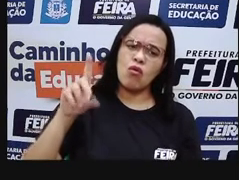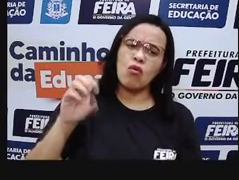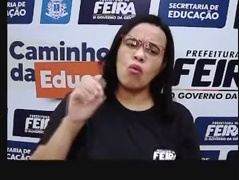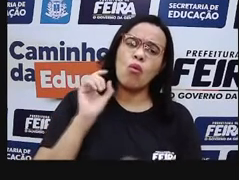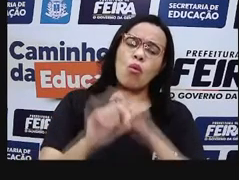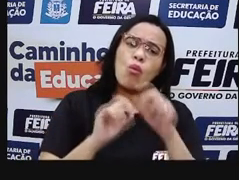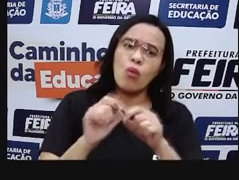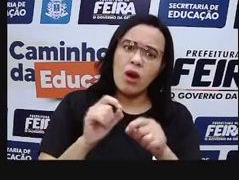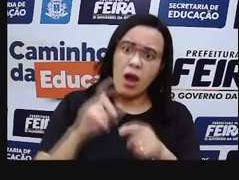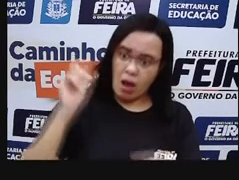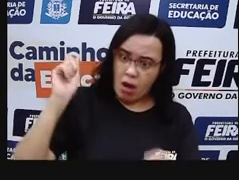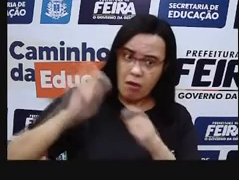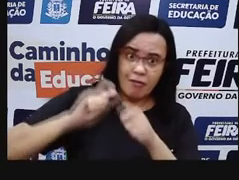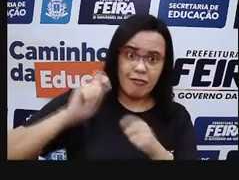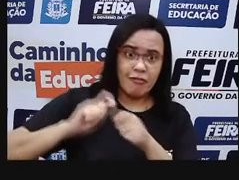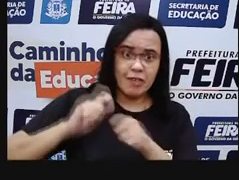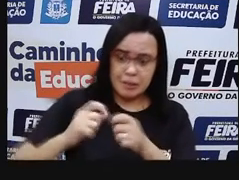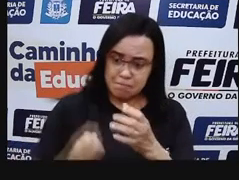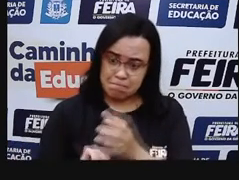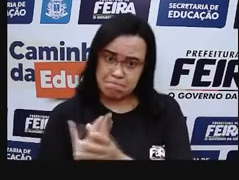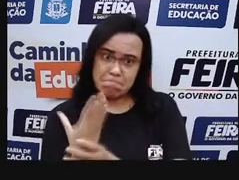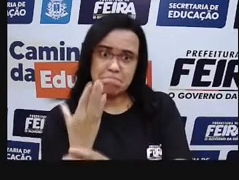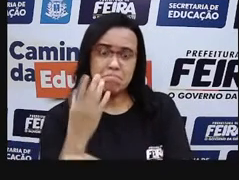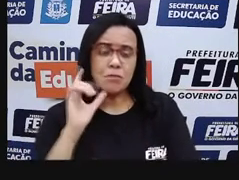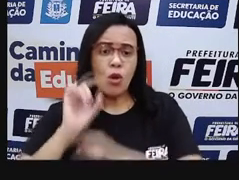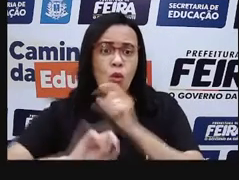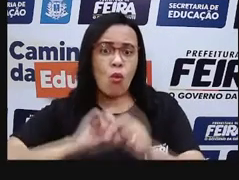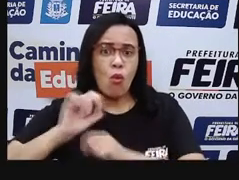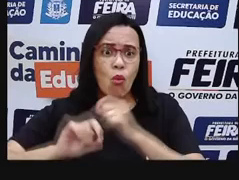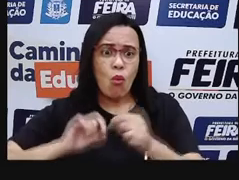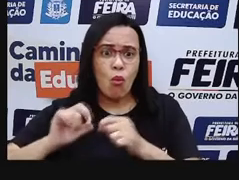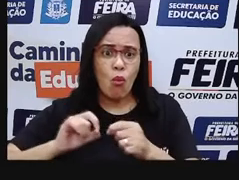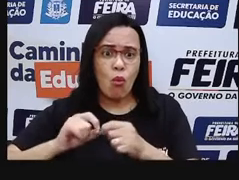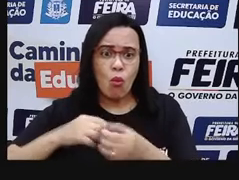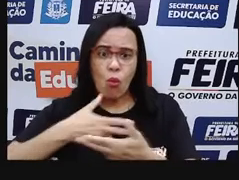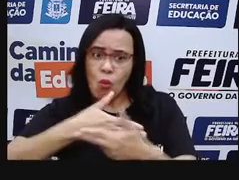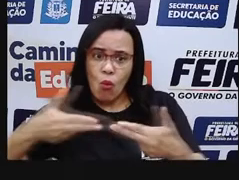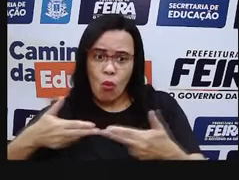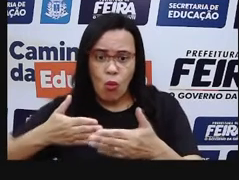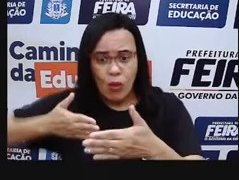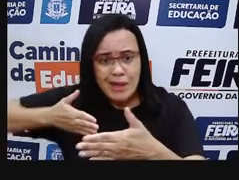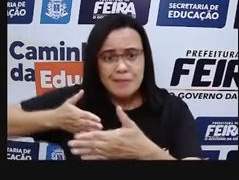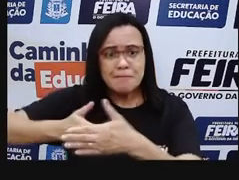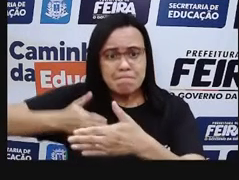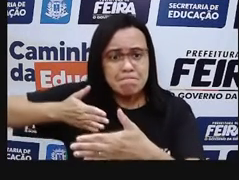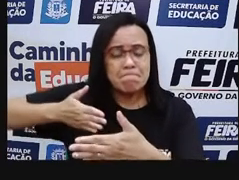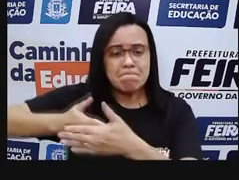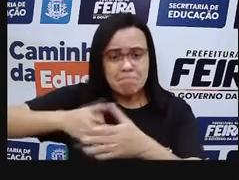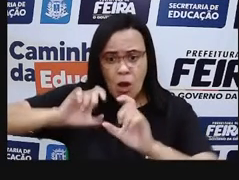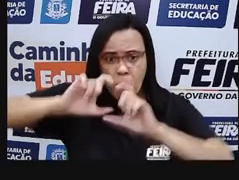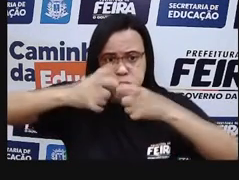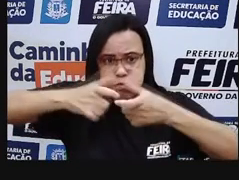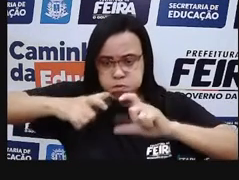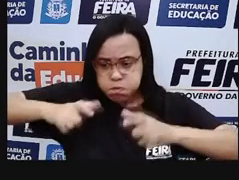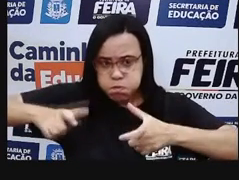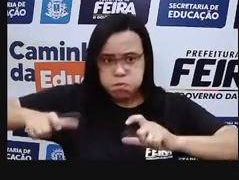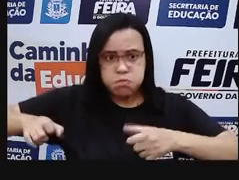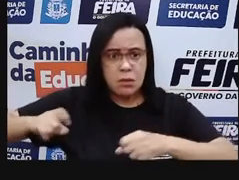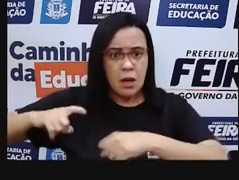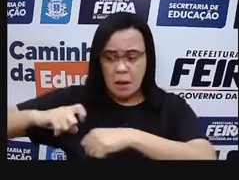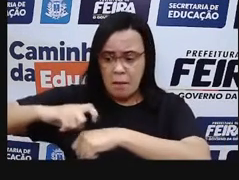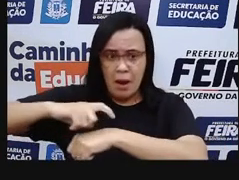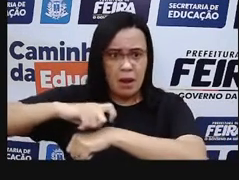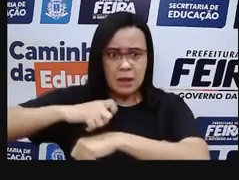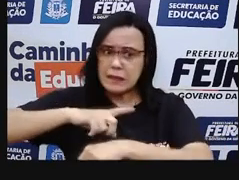substância que ainda dia que as bactérias elas crescessem nessa região próxima Olha que